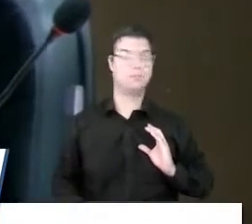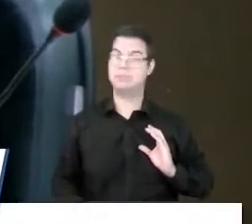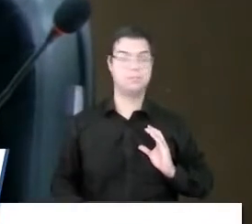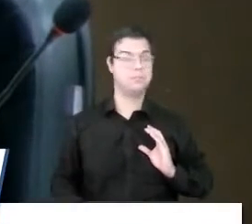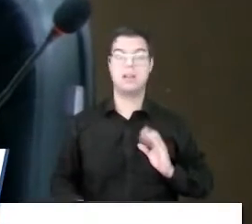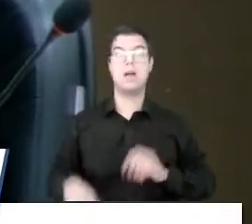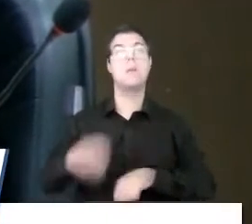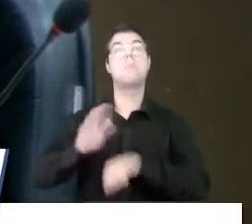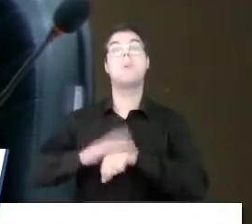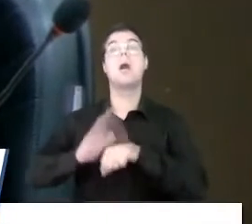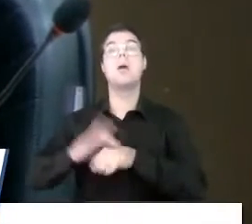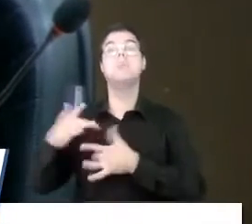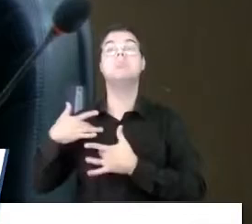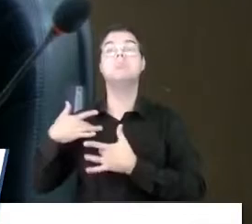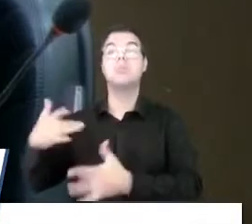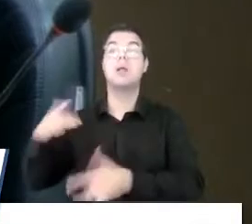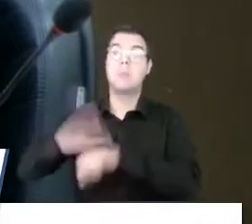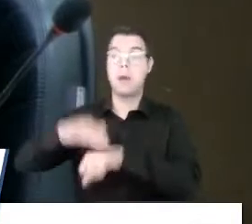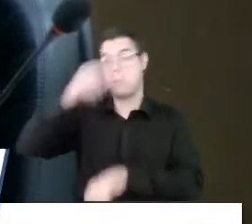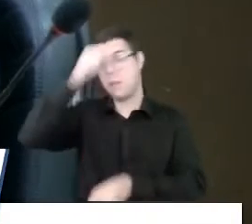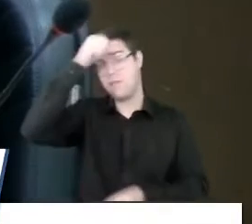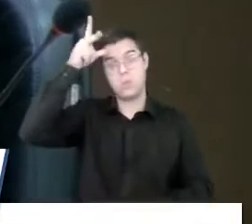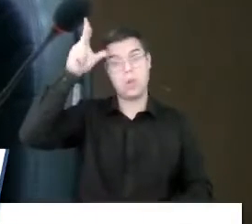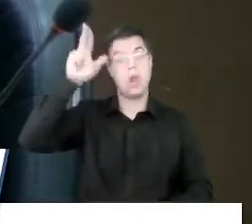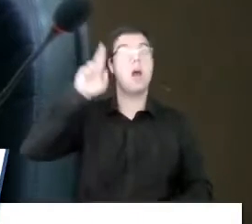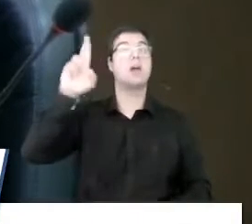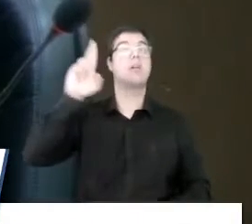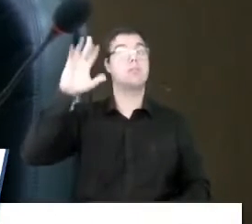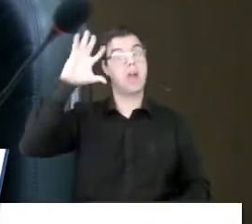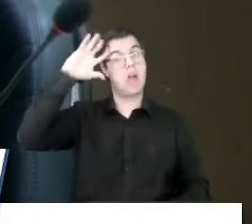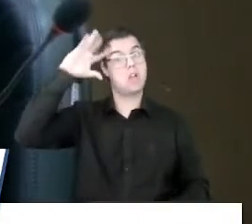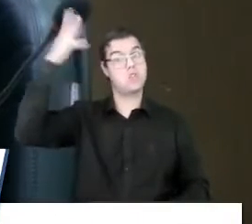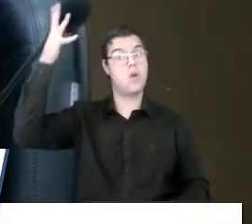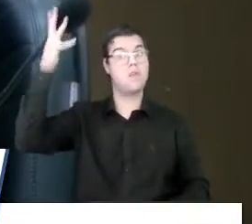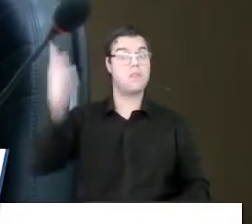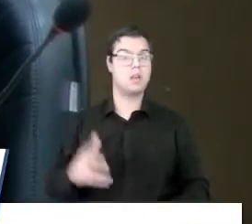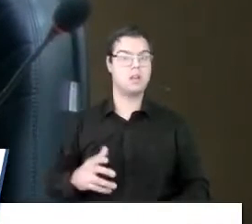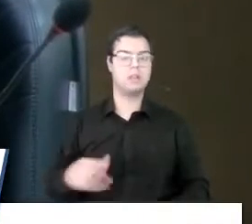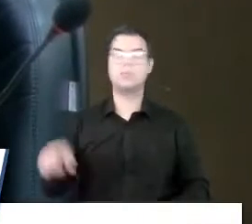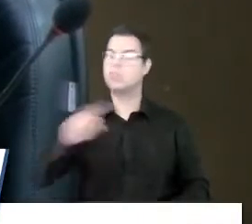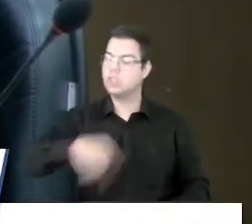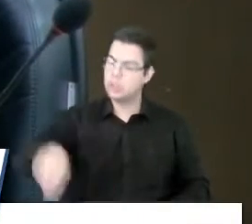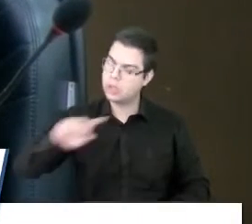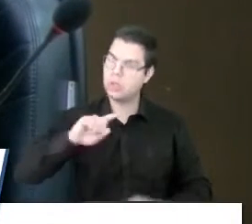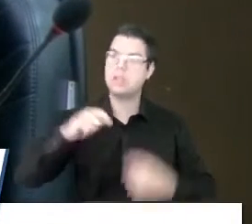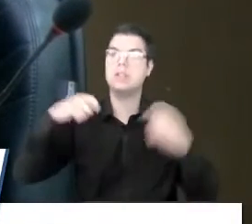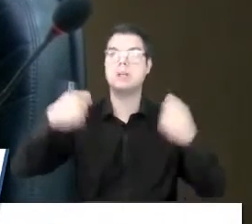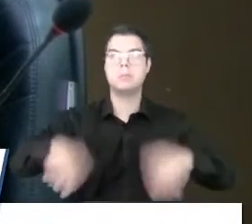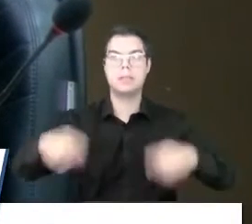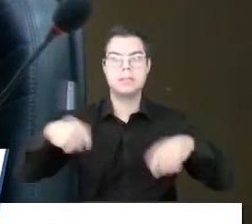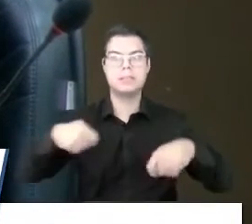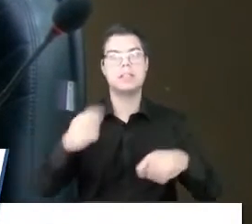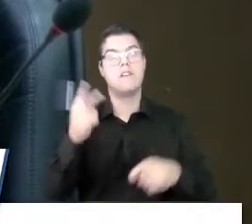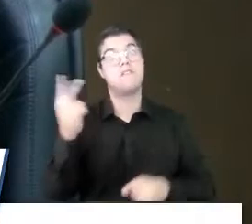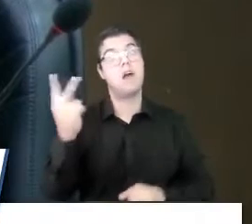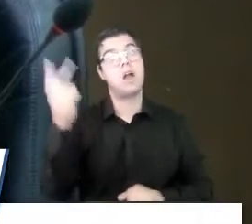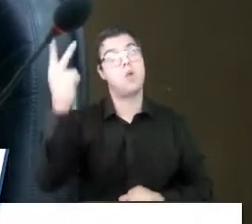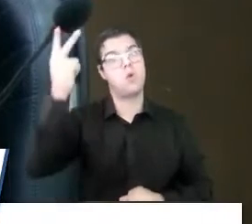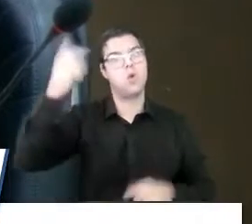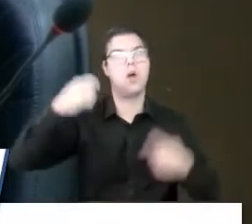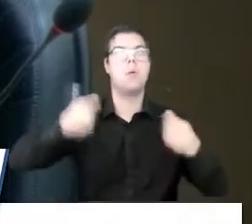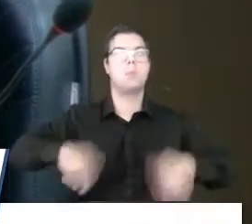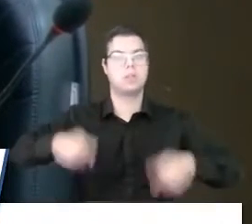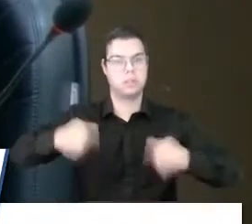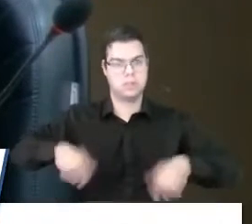ficar com a bucha de canhão para resolver. Então, essas coisas têm que ser tratadas com o seu devido valor. Eu acho